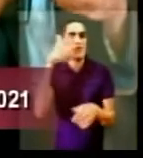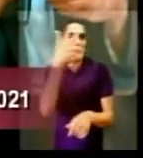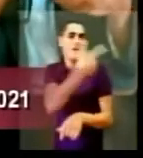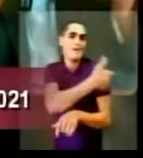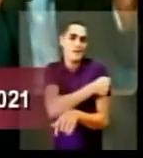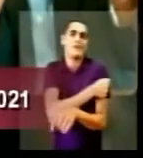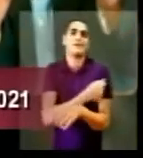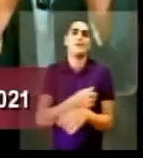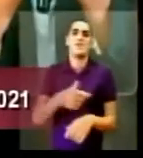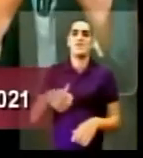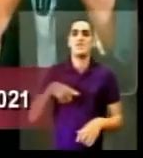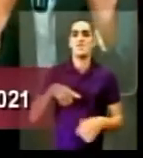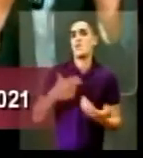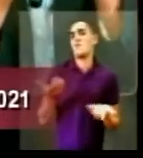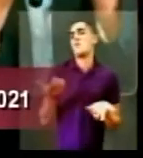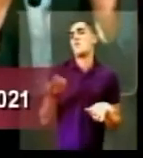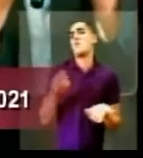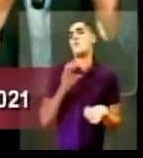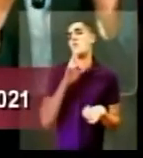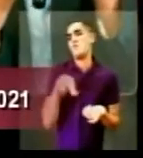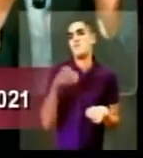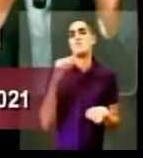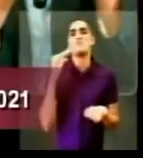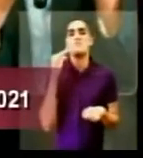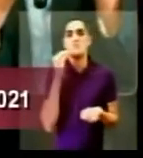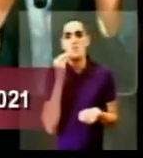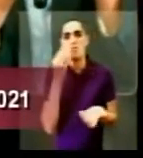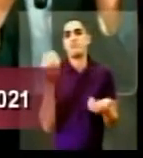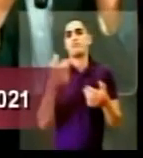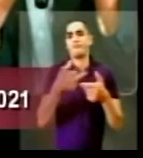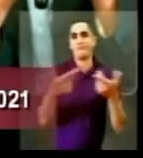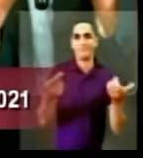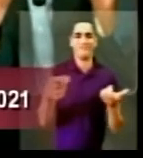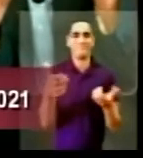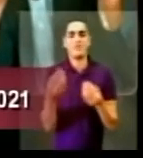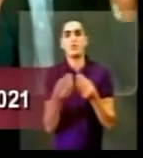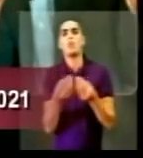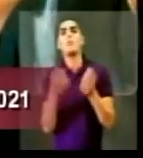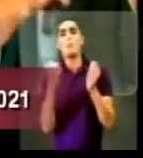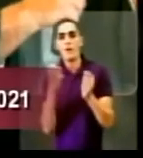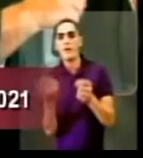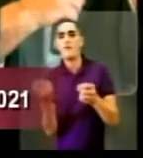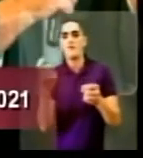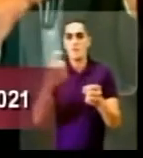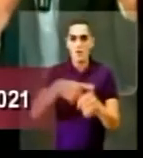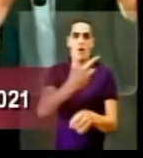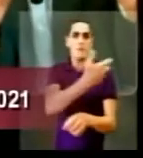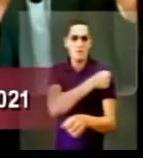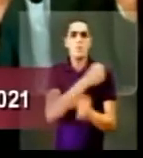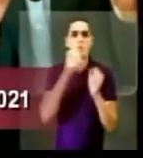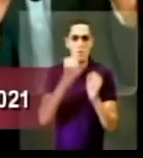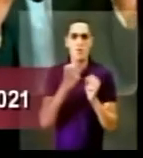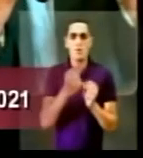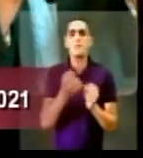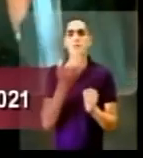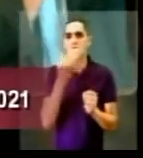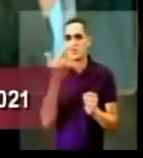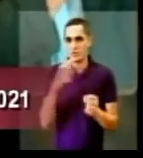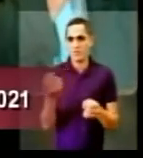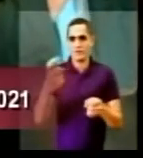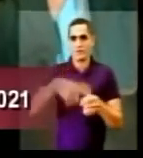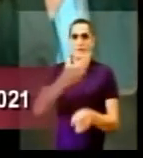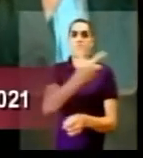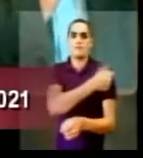uma razão ou outra, ele não deixará de ser vacinado. Então, a fase 3, nós não consideramos